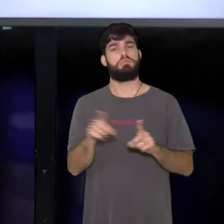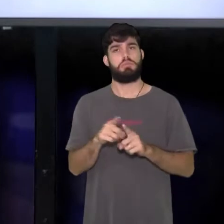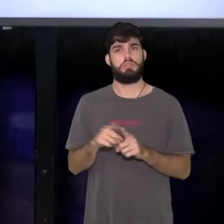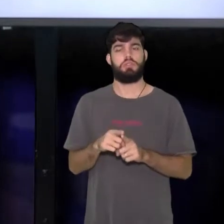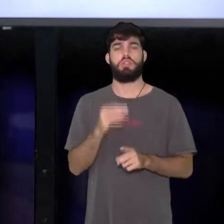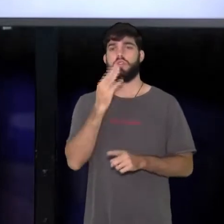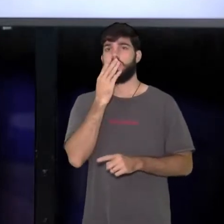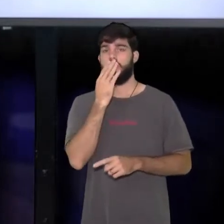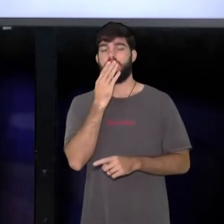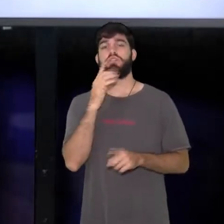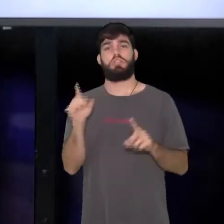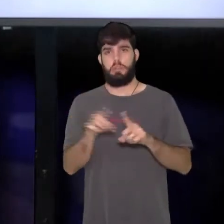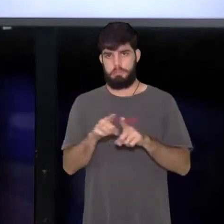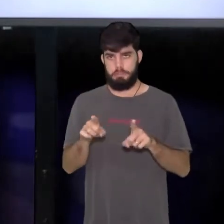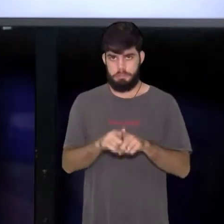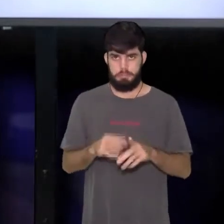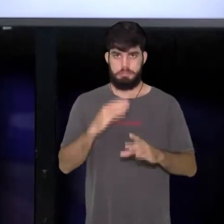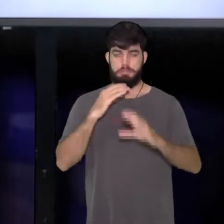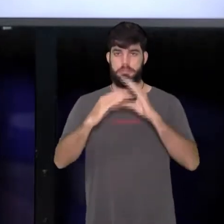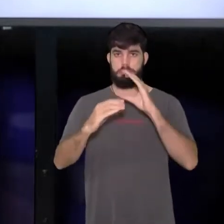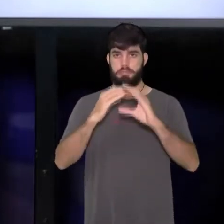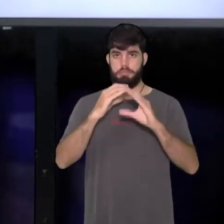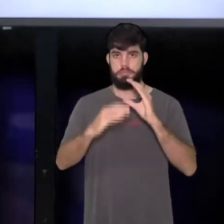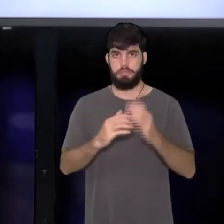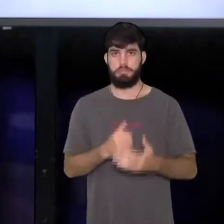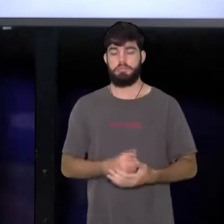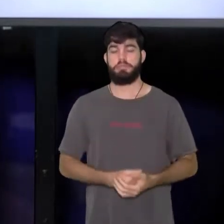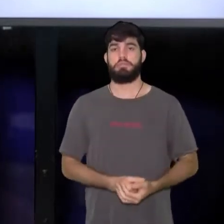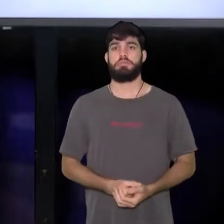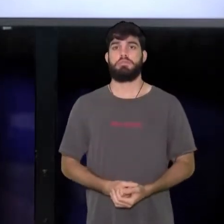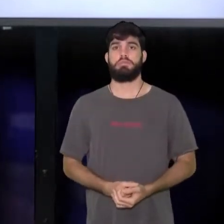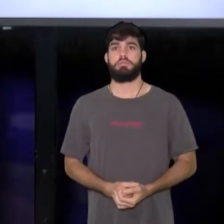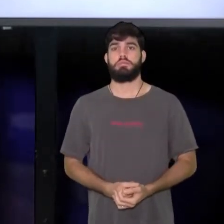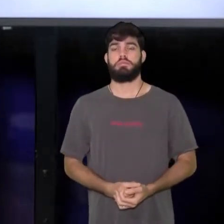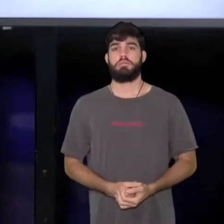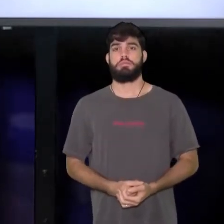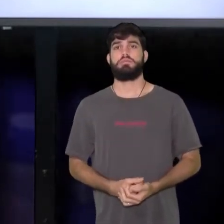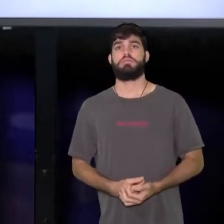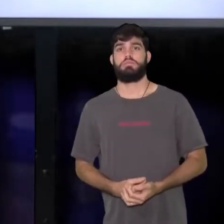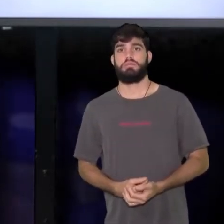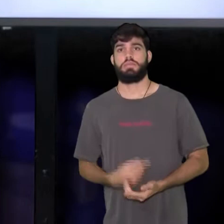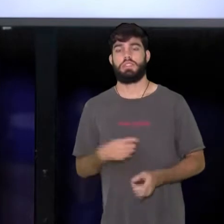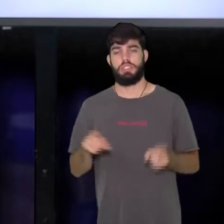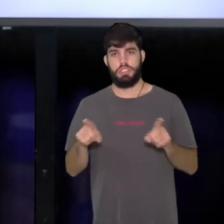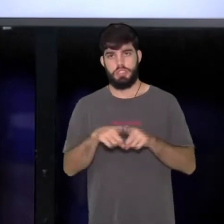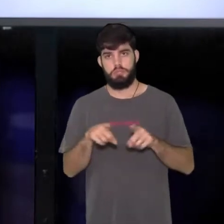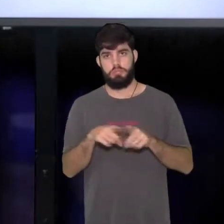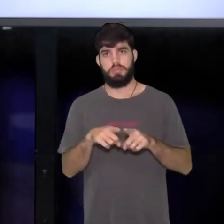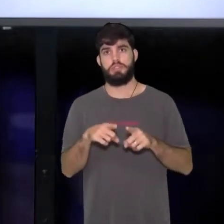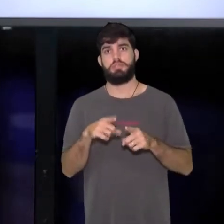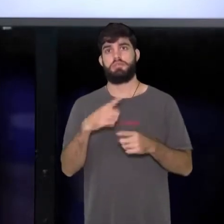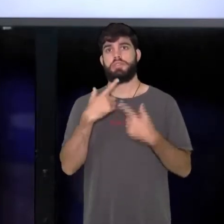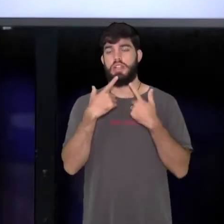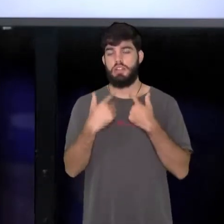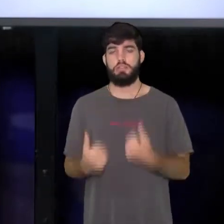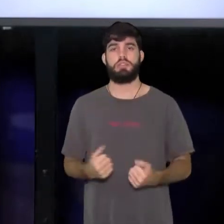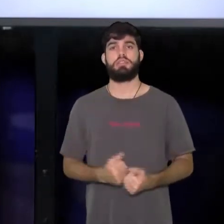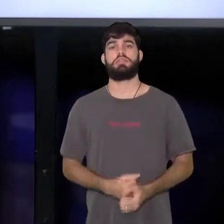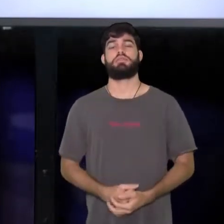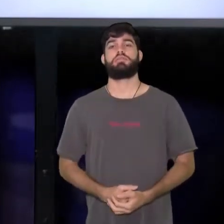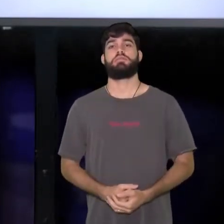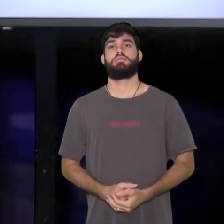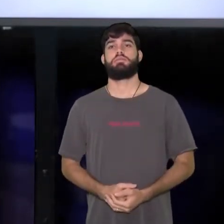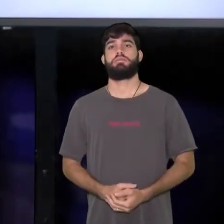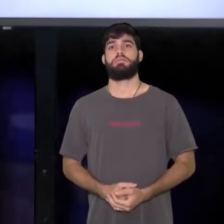cores comunicam. Então, também fazem parte da linguagem, também são linguagem. E aí eu